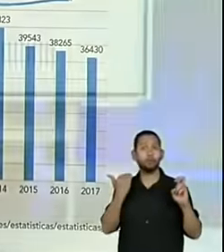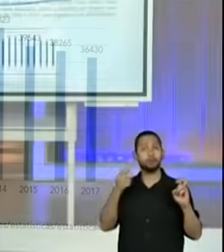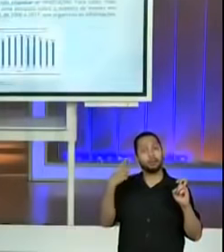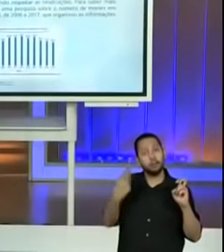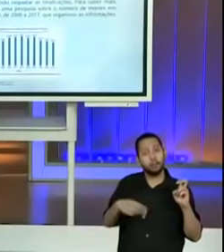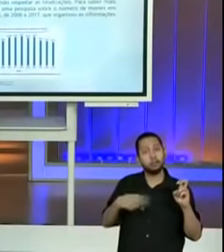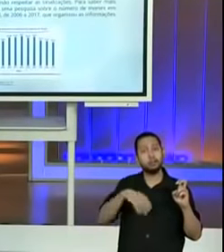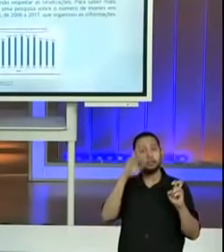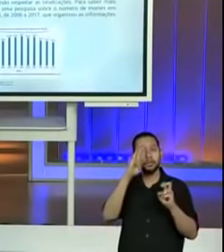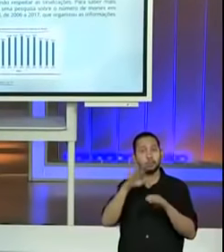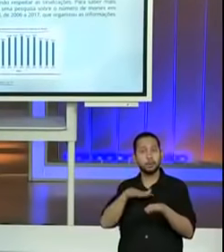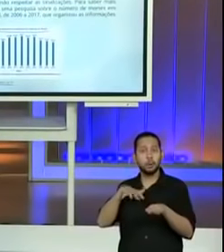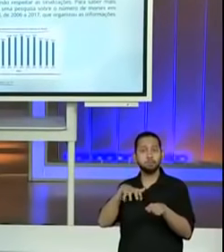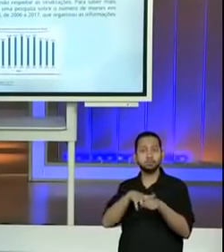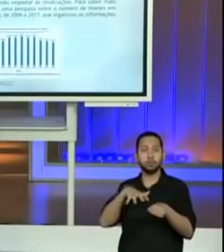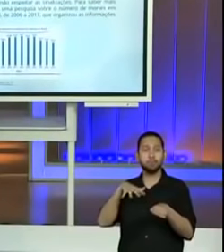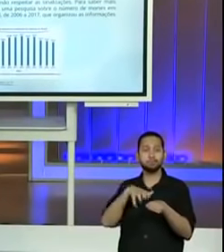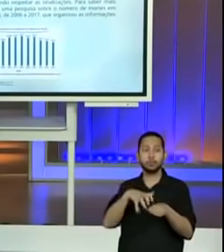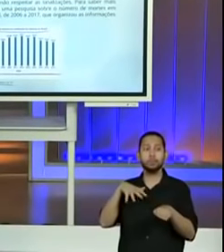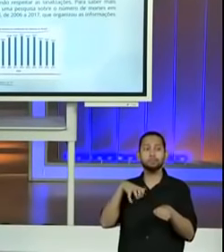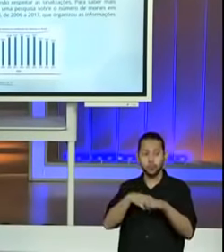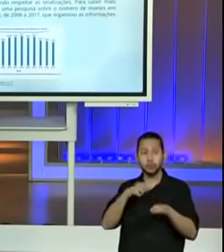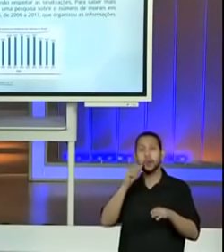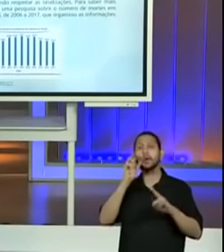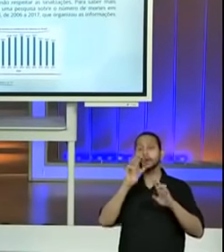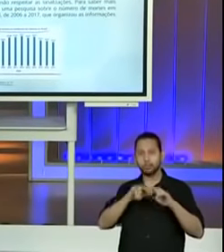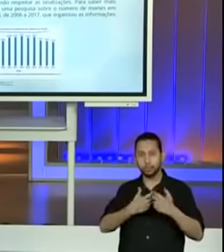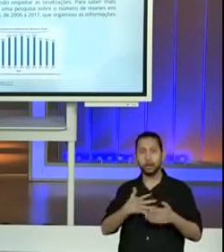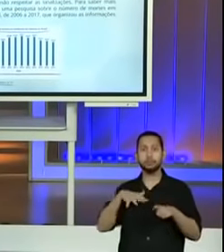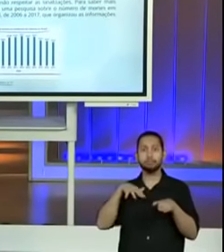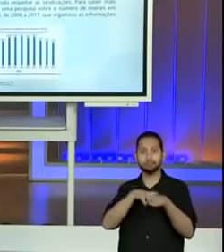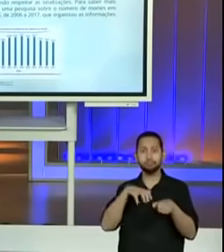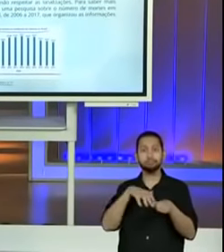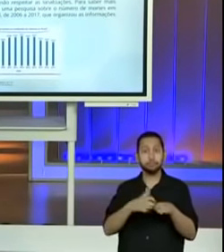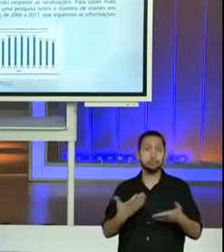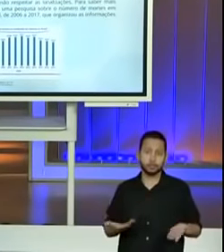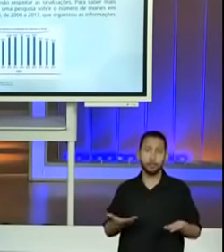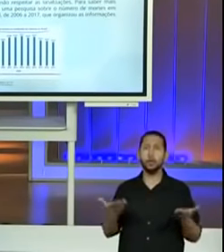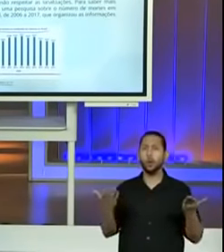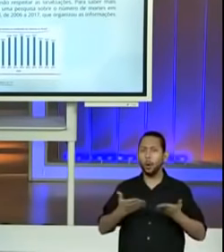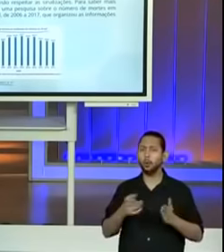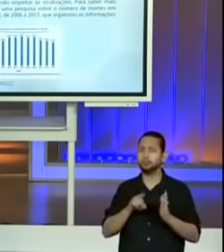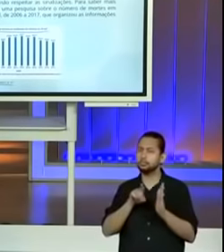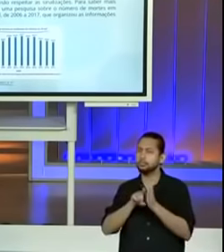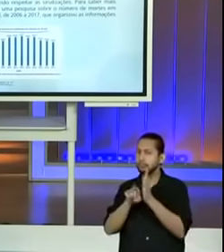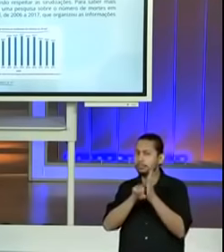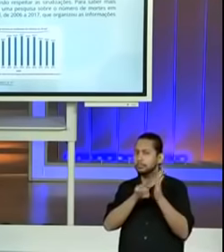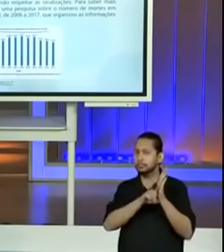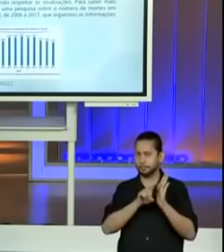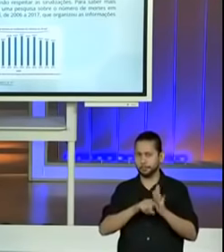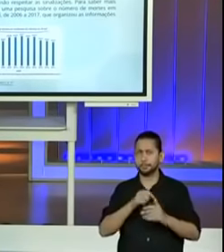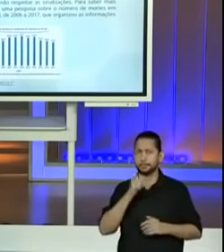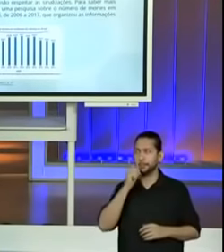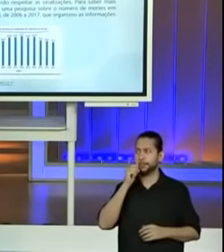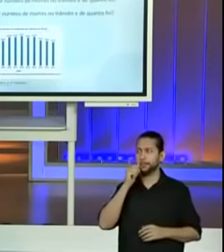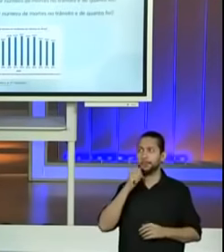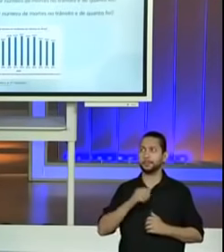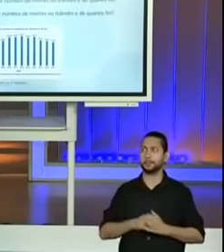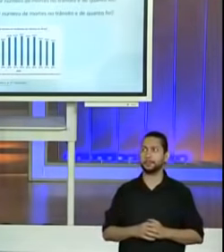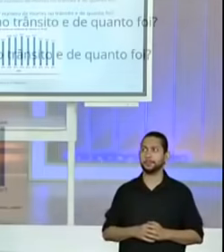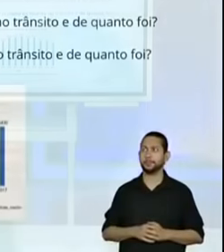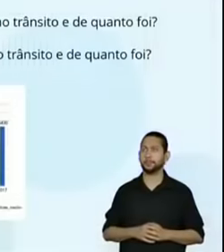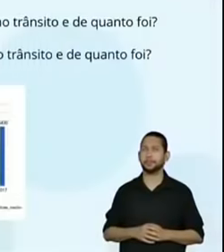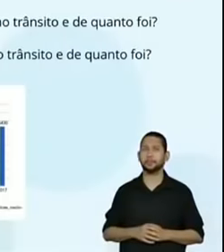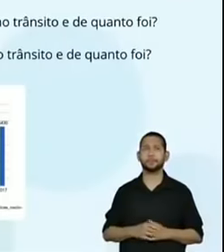explorou o gráfico, agora a gente vai se basear nele para responder algumas questões. São vocês que vão responder, certo? Então, vamos